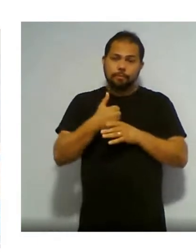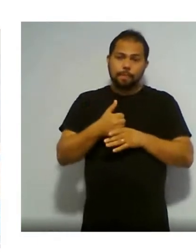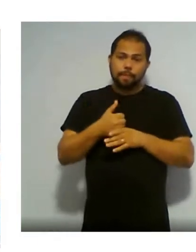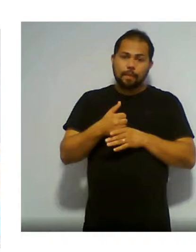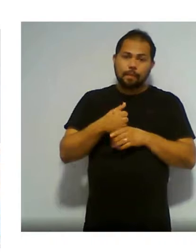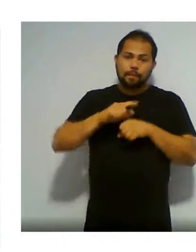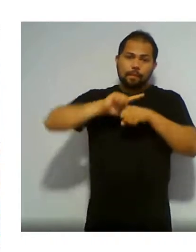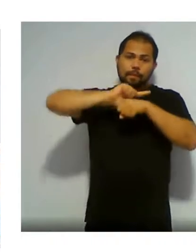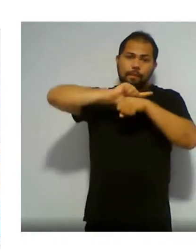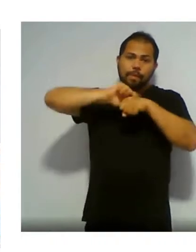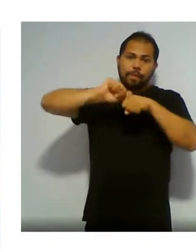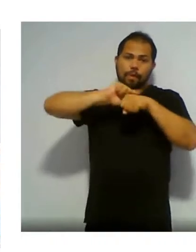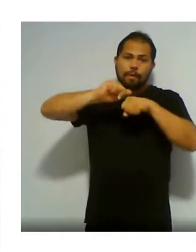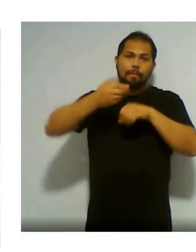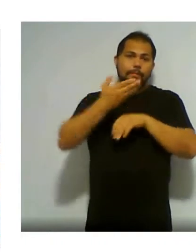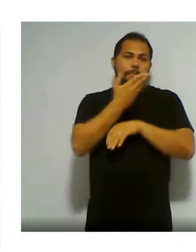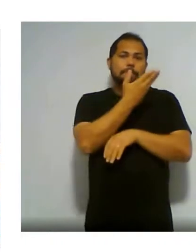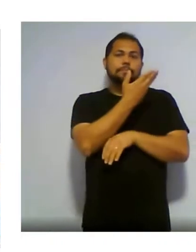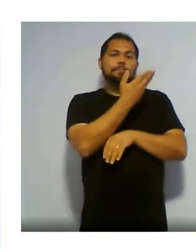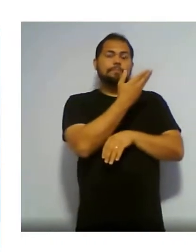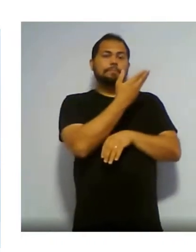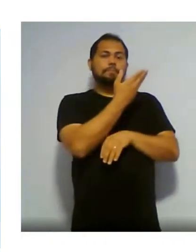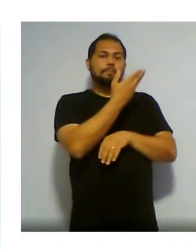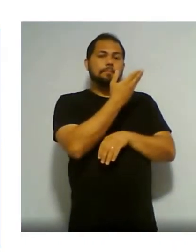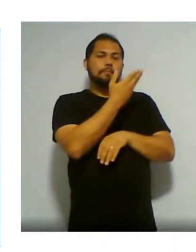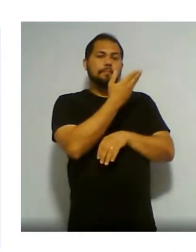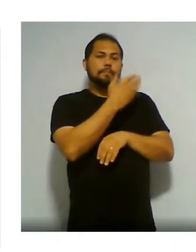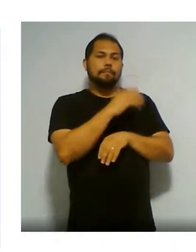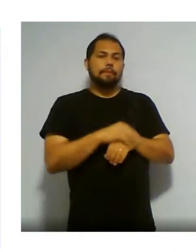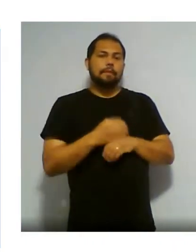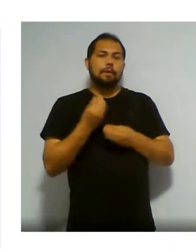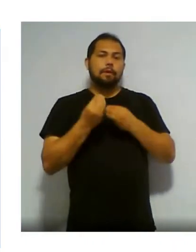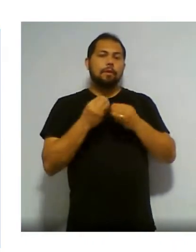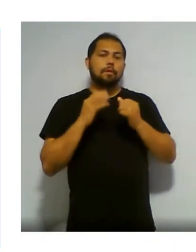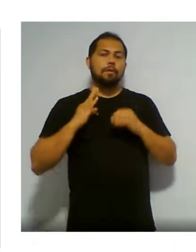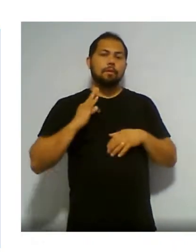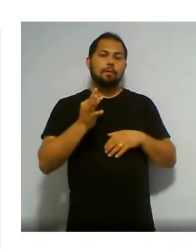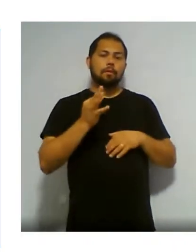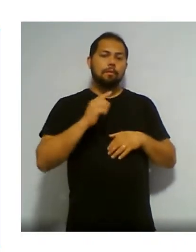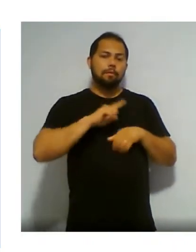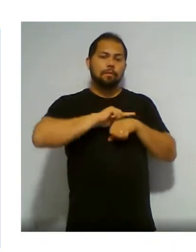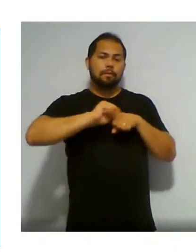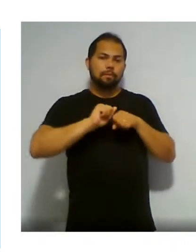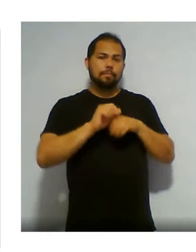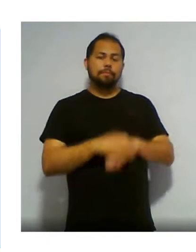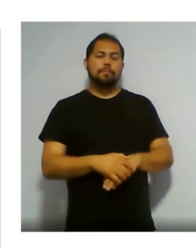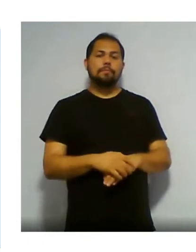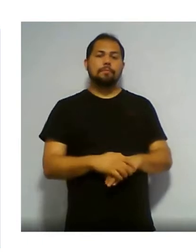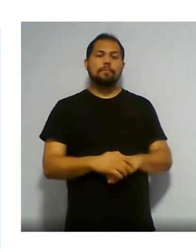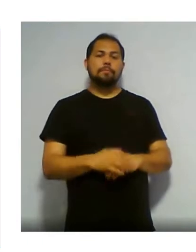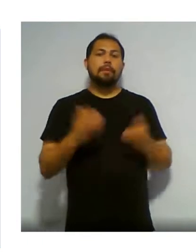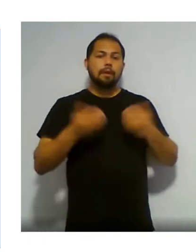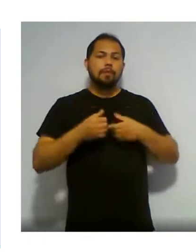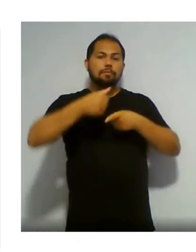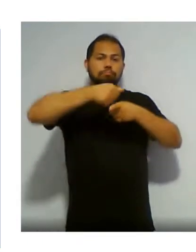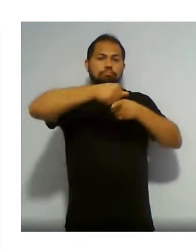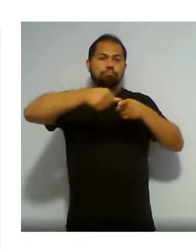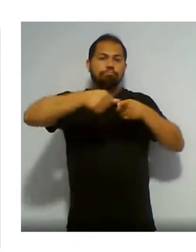Tá a pessoa limpando aí, né? O processador já está limpo, ela só está exibindo. E aí agora ela vai aplicar a pasta térmica.